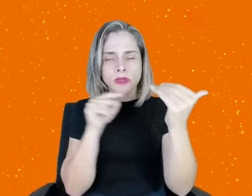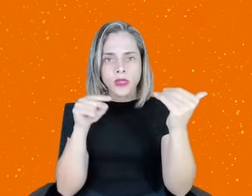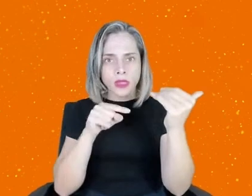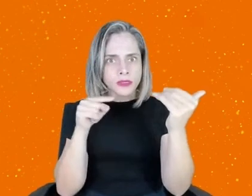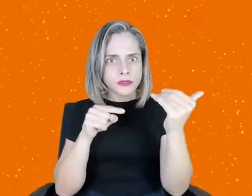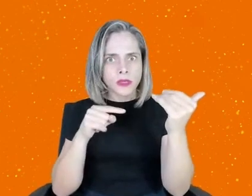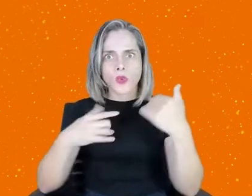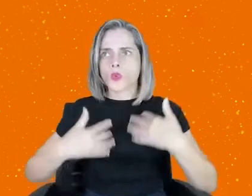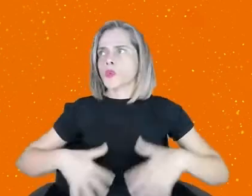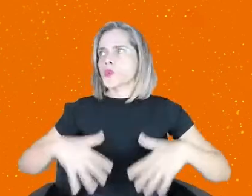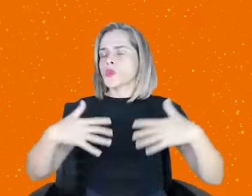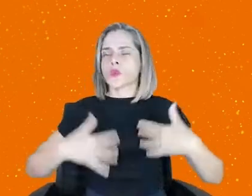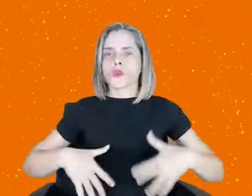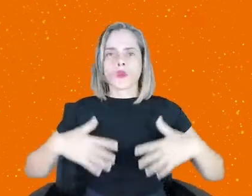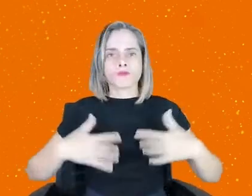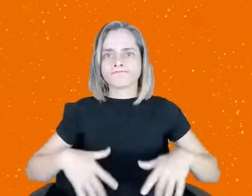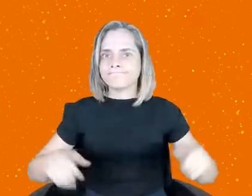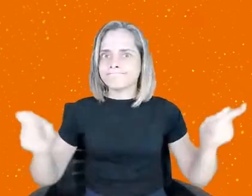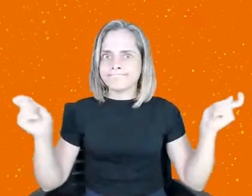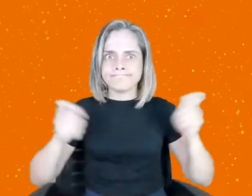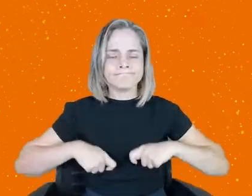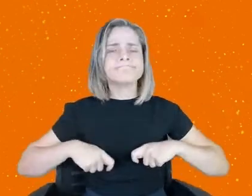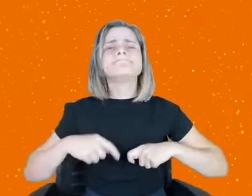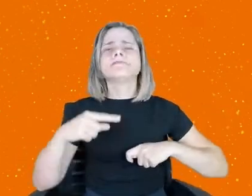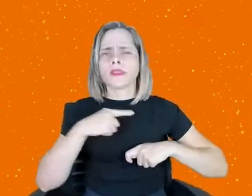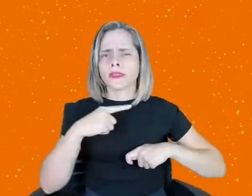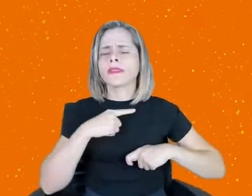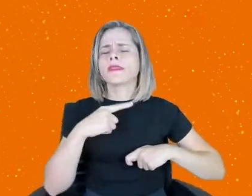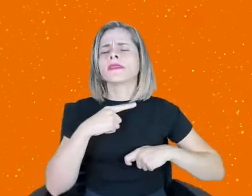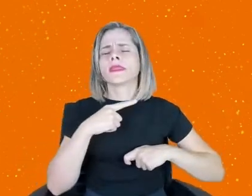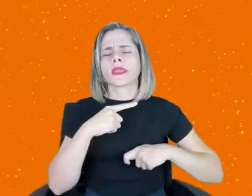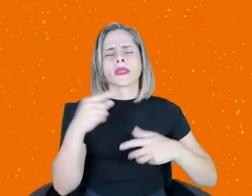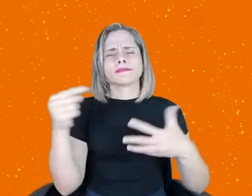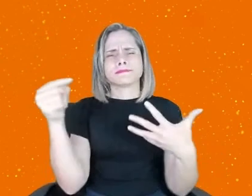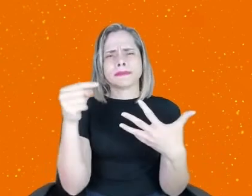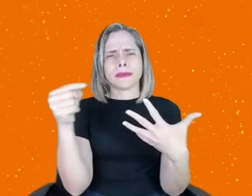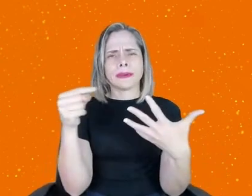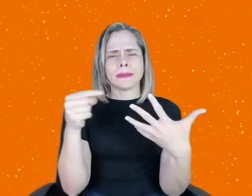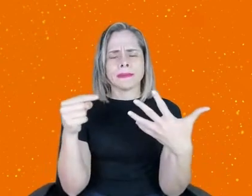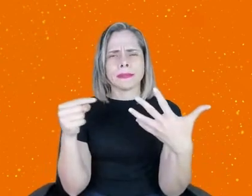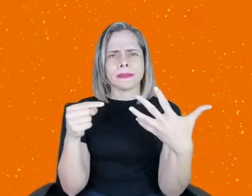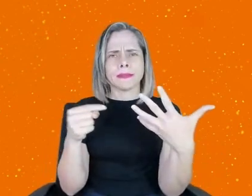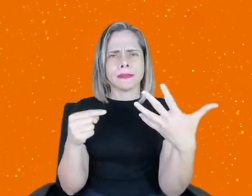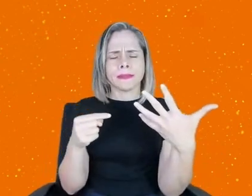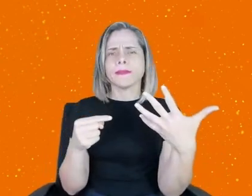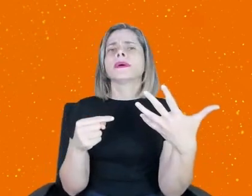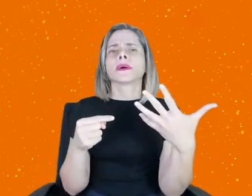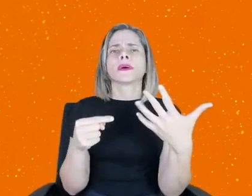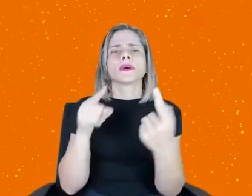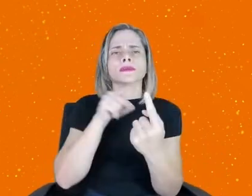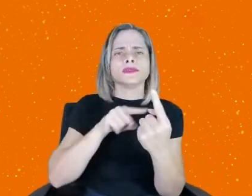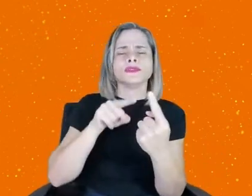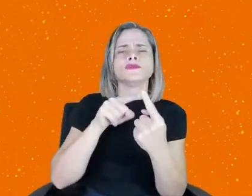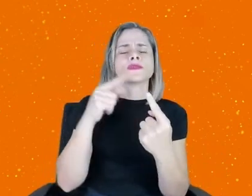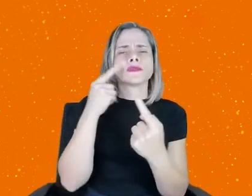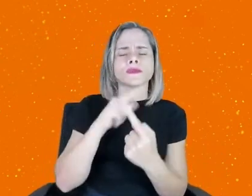potencial né ela foi desenvolvida para outras coisas principalmente fazer uma hibridização tá então você pode tá assistindo o